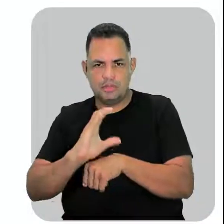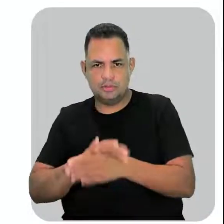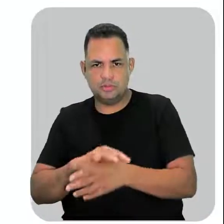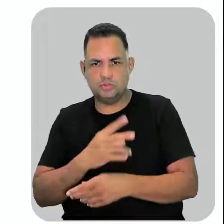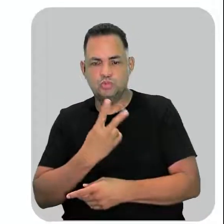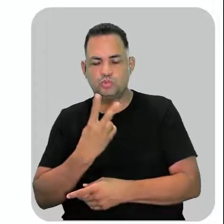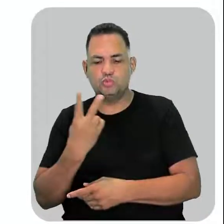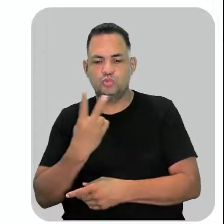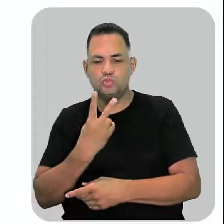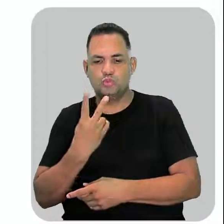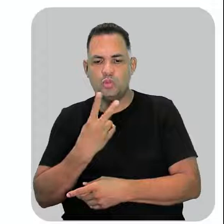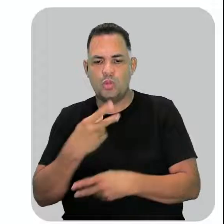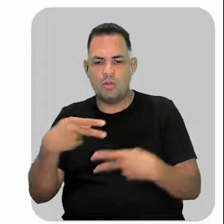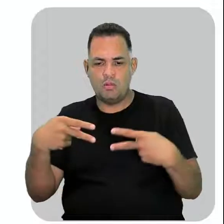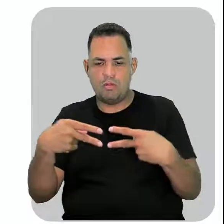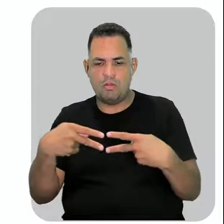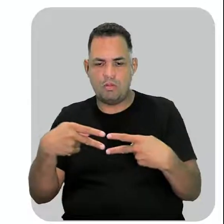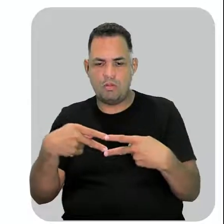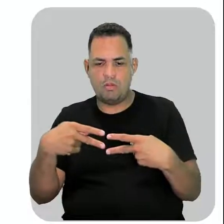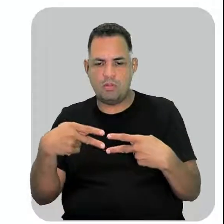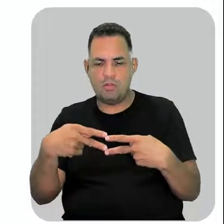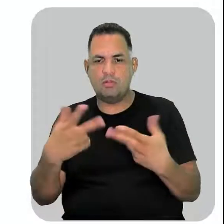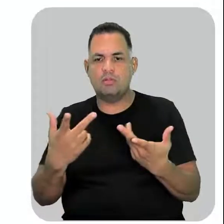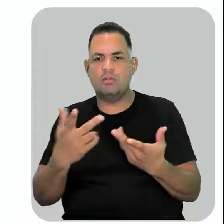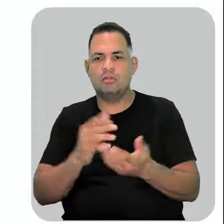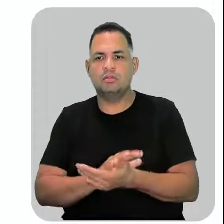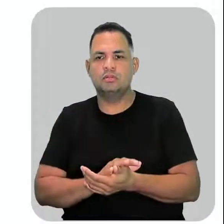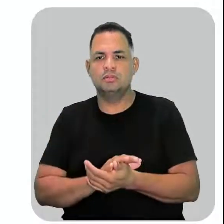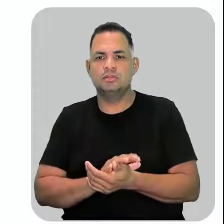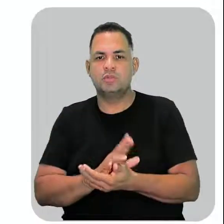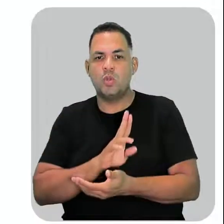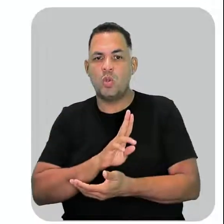duas ligações duplas, que são conhecidos como